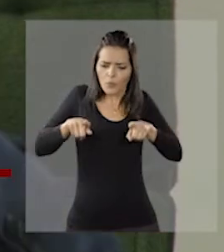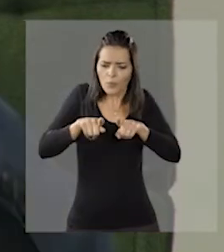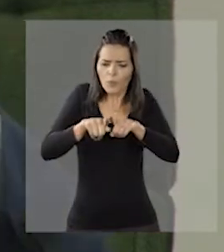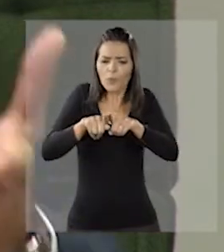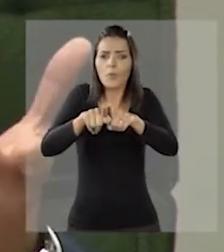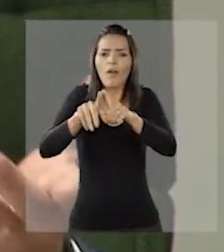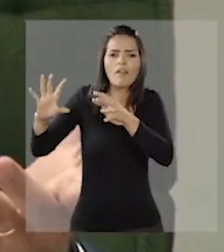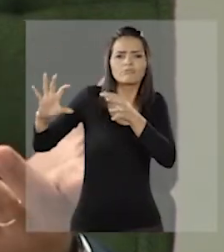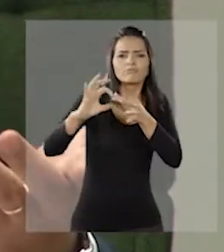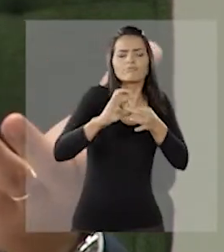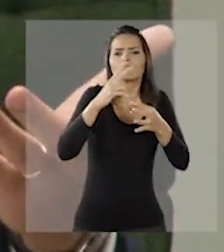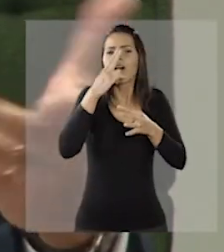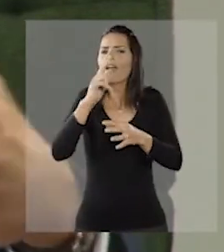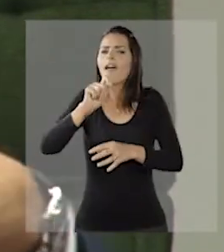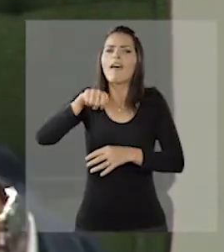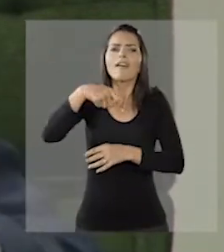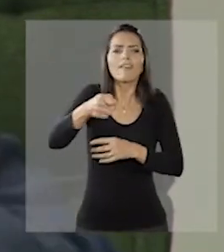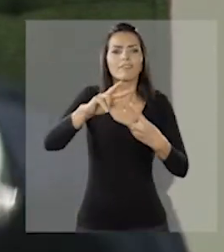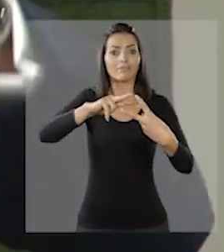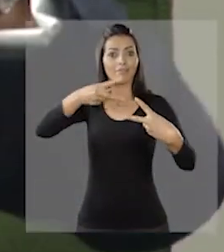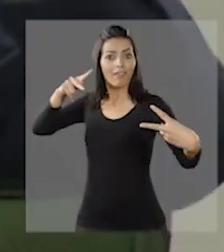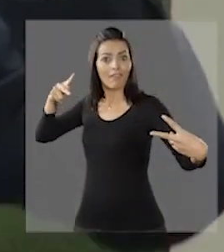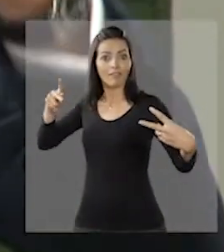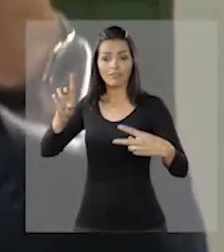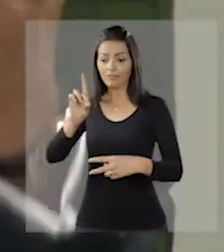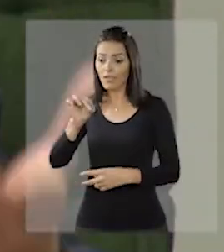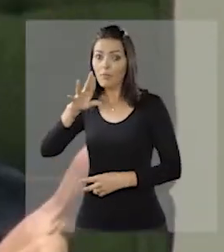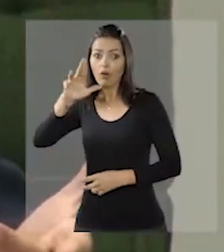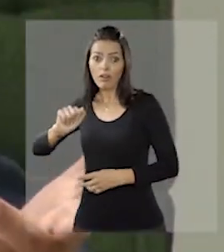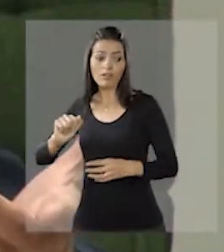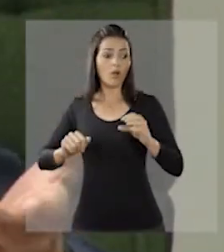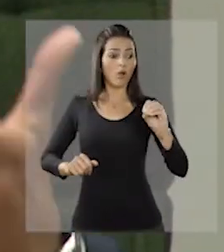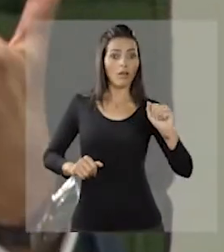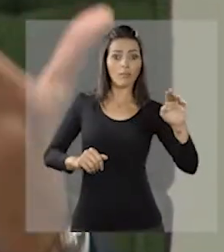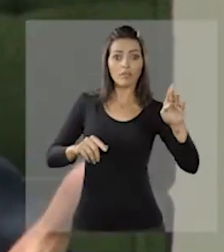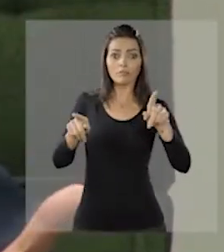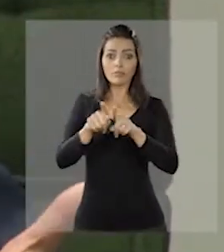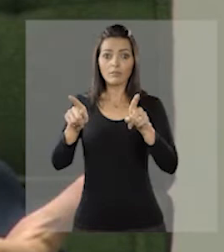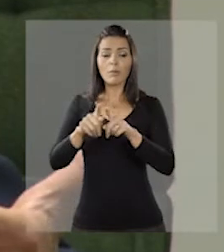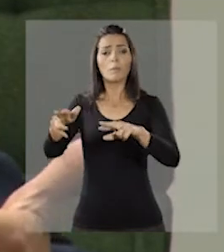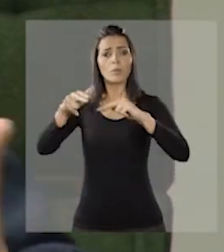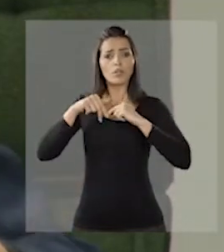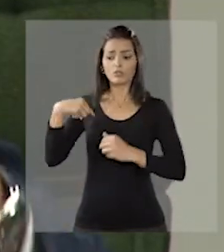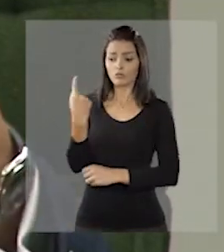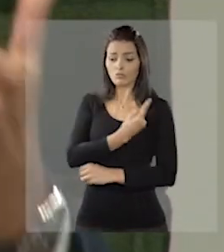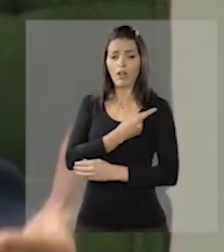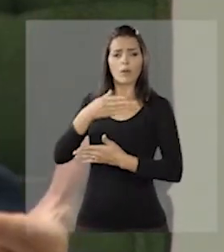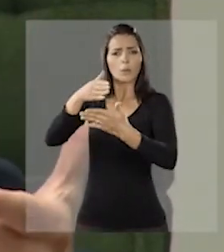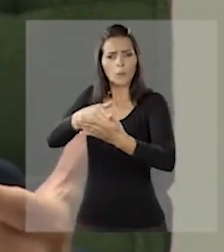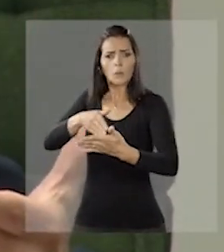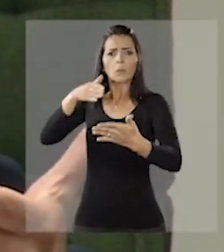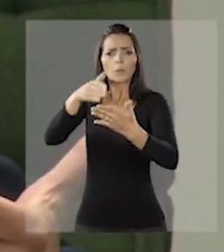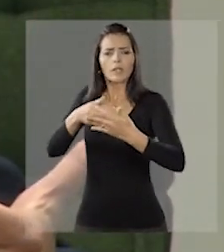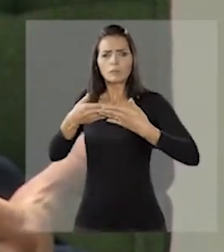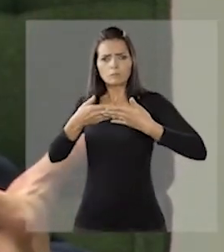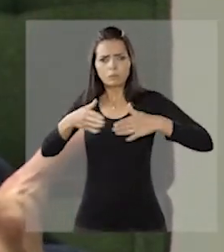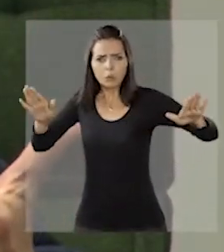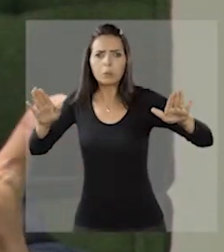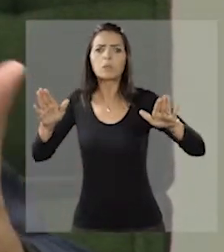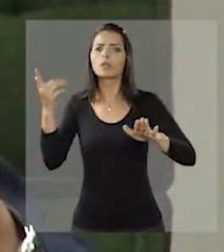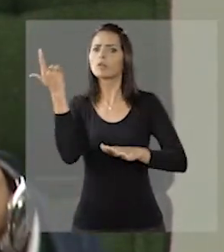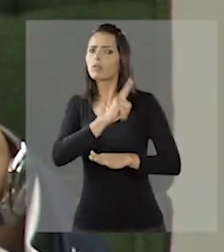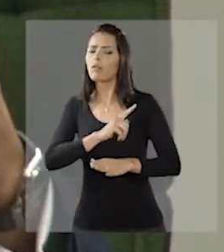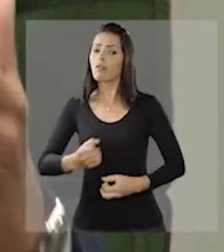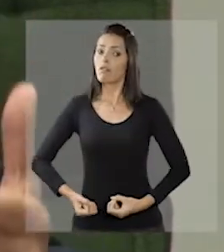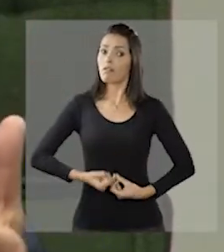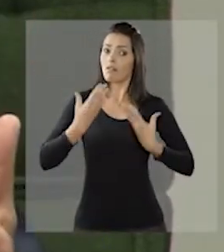Brasil. O DNA da OAB é exatamente o DNA da democracia. E, por isso, a ordem lutou tanto pela